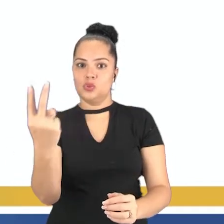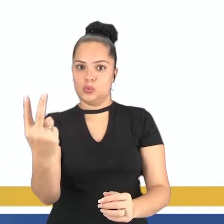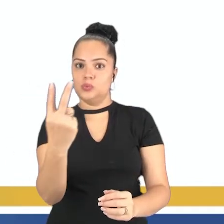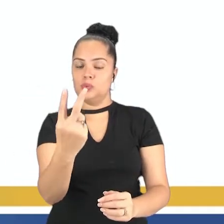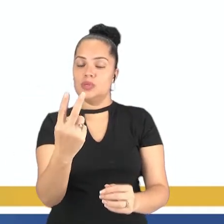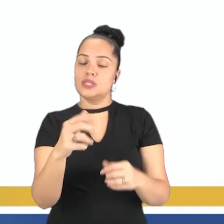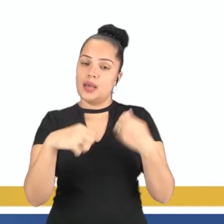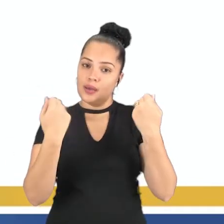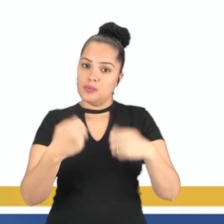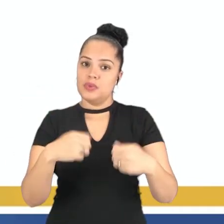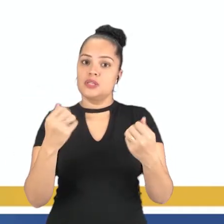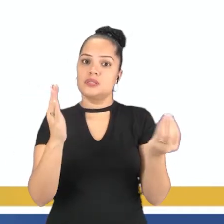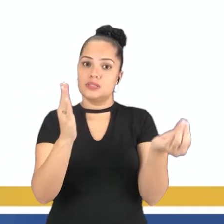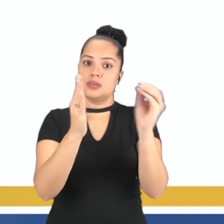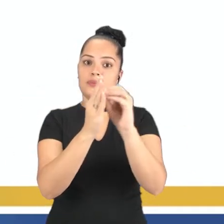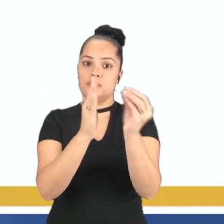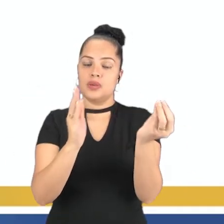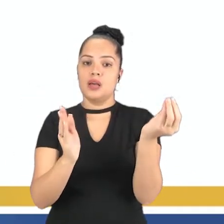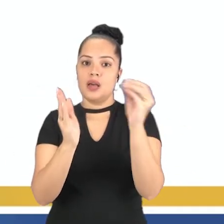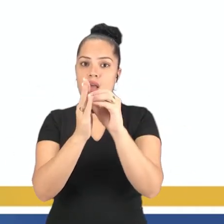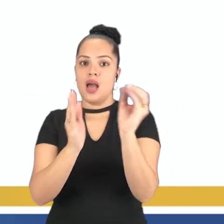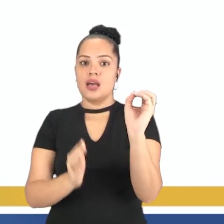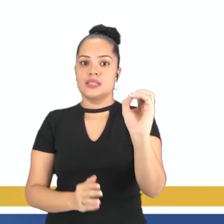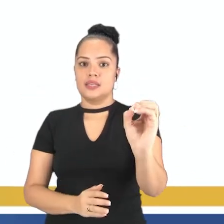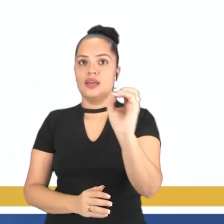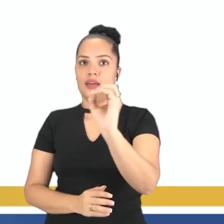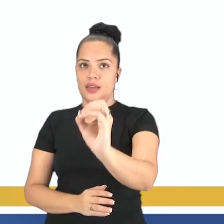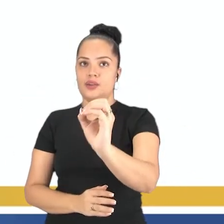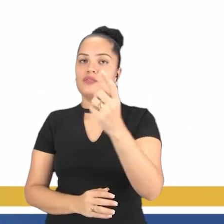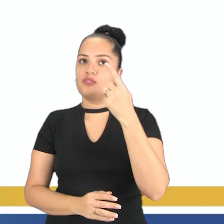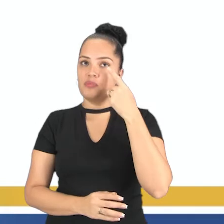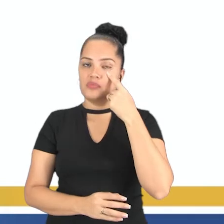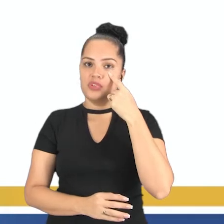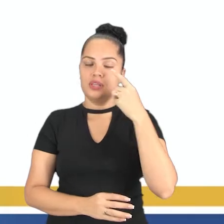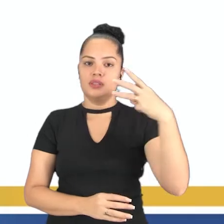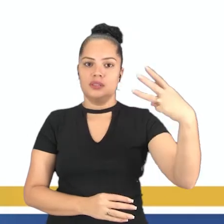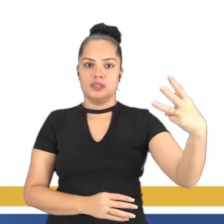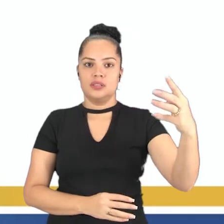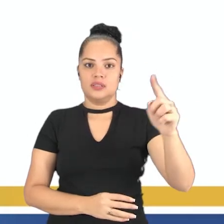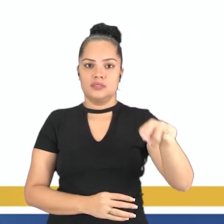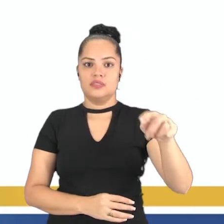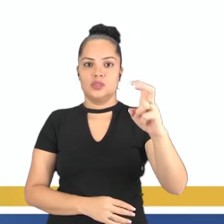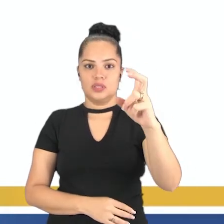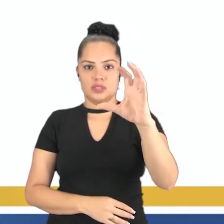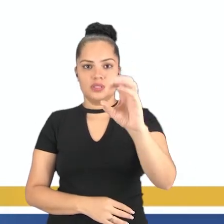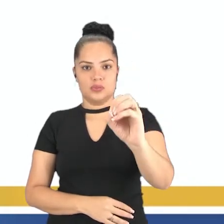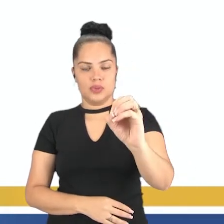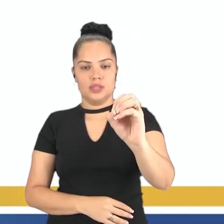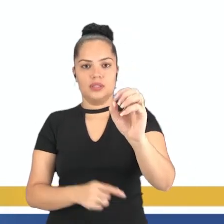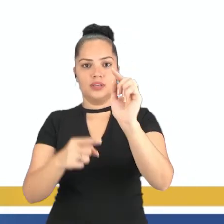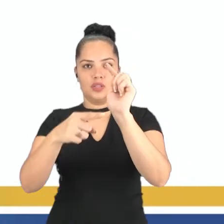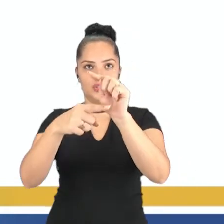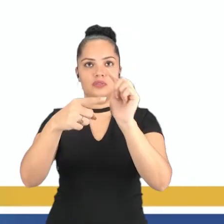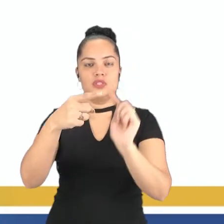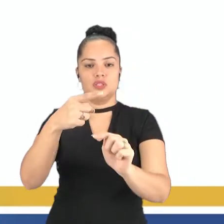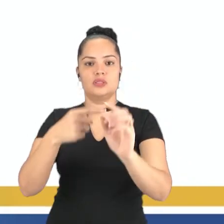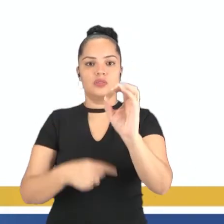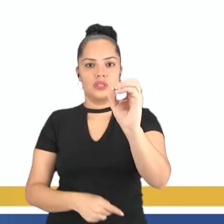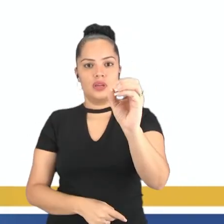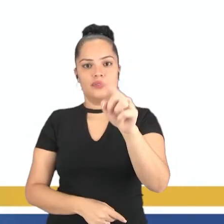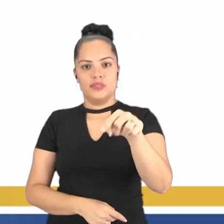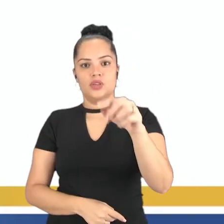igualar? Acrescenta o zero, certo? Então, acrescentando o zero, então vamos ficar 3,50 dividido